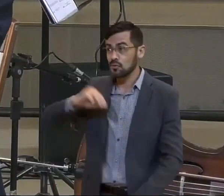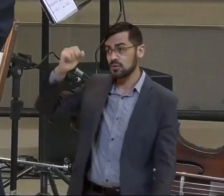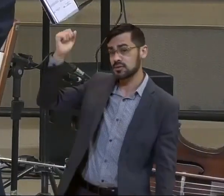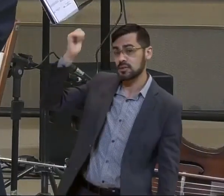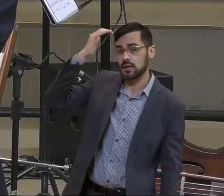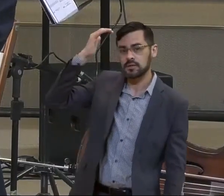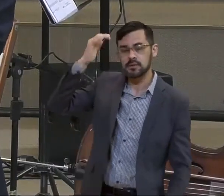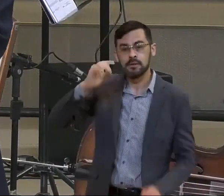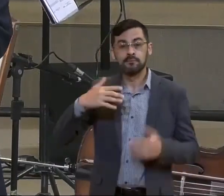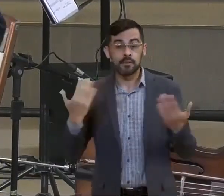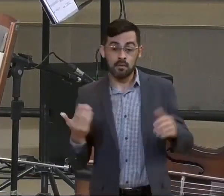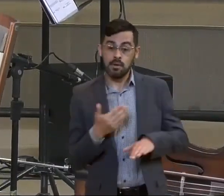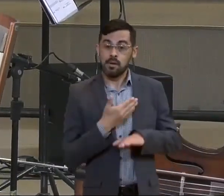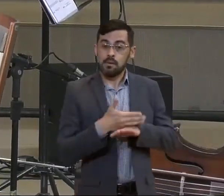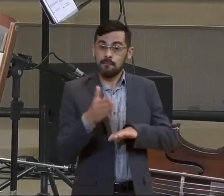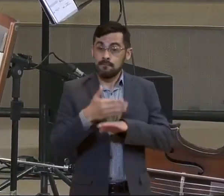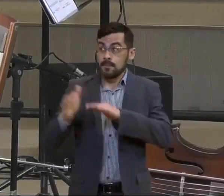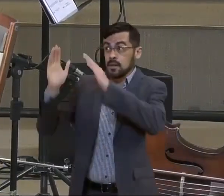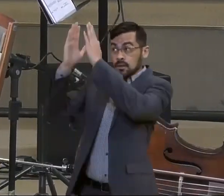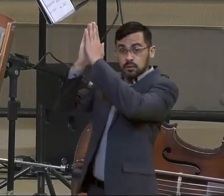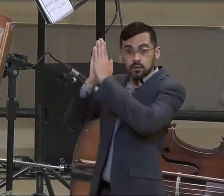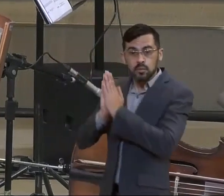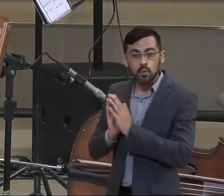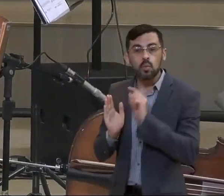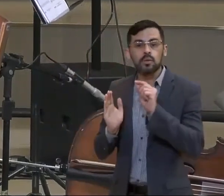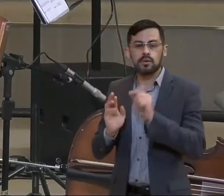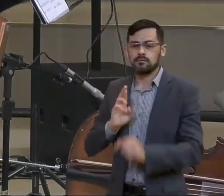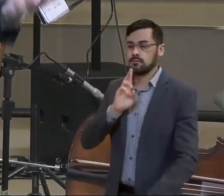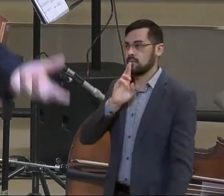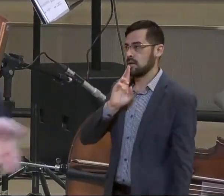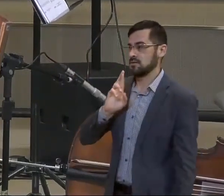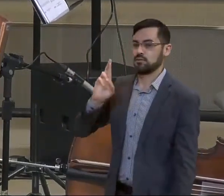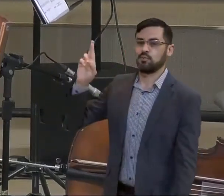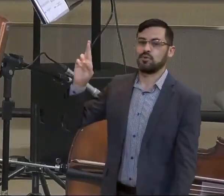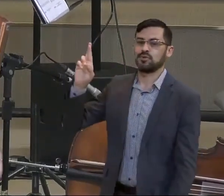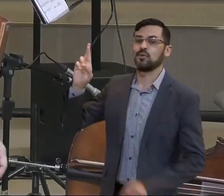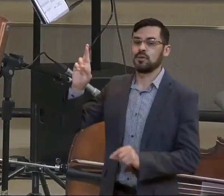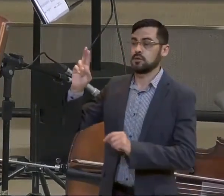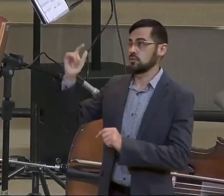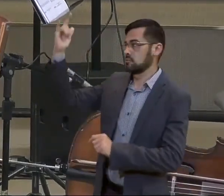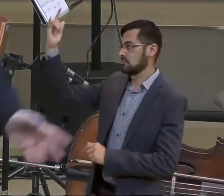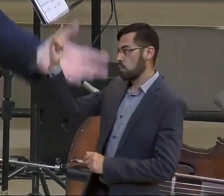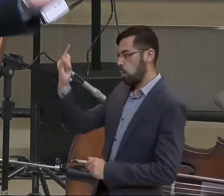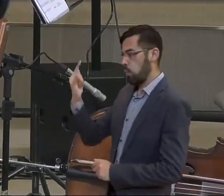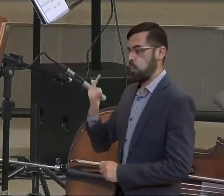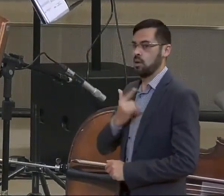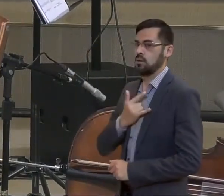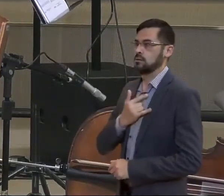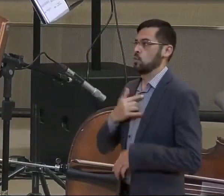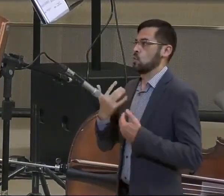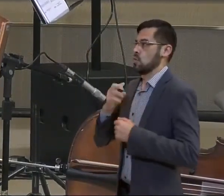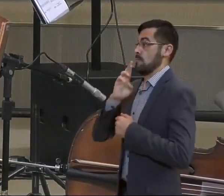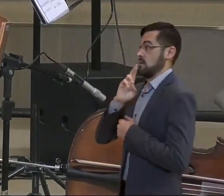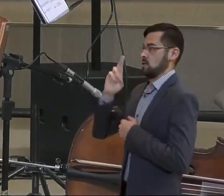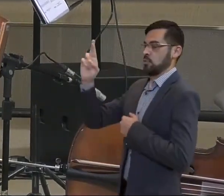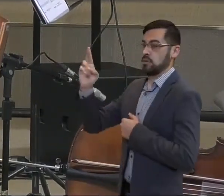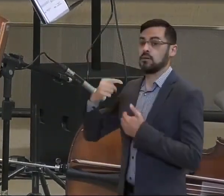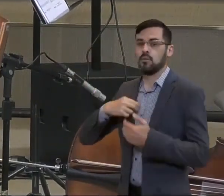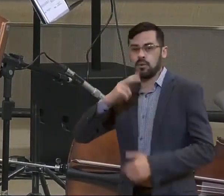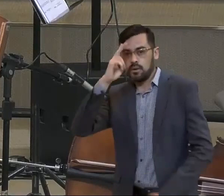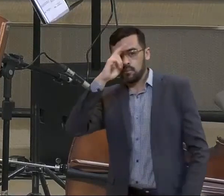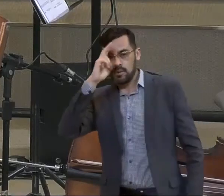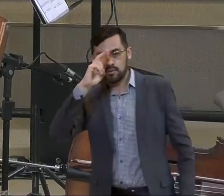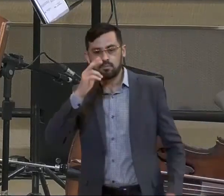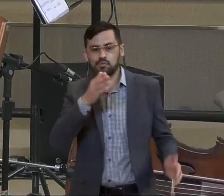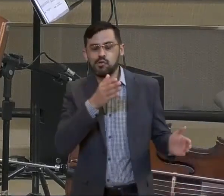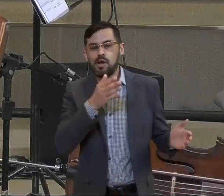E a atitude do adorador é justamente essa resposta ao amor de Deus. E eu lembrei da história de Pedro. Então eu queria contar